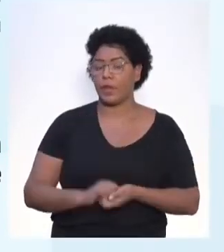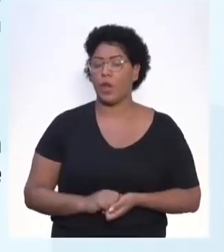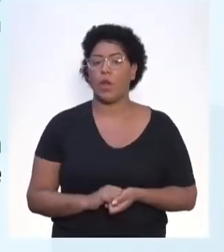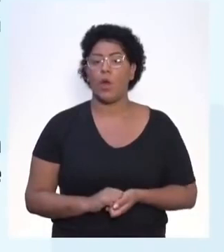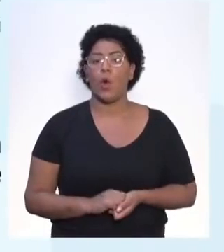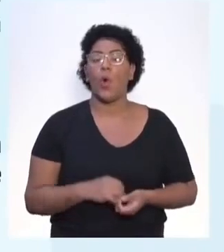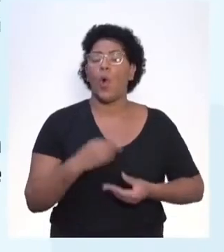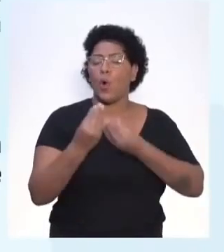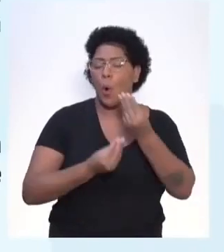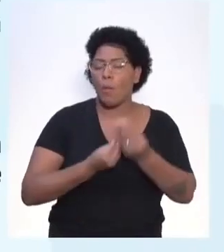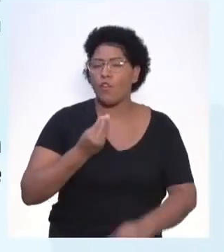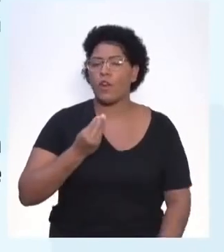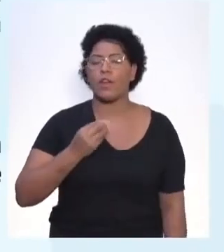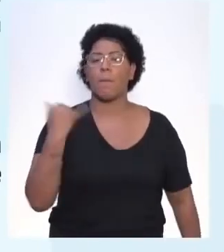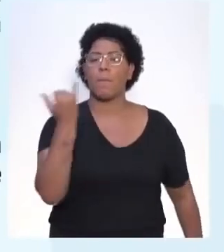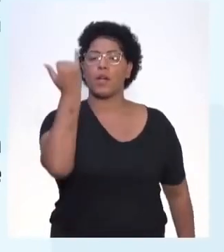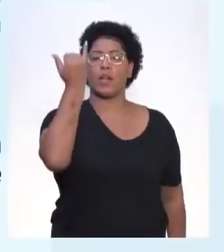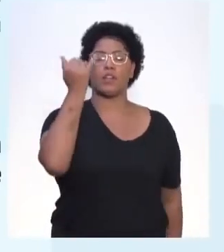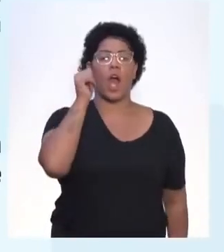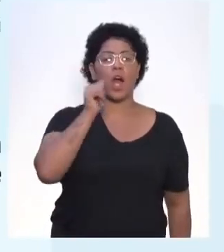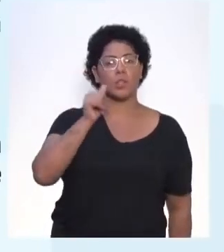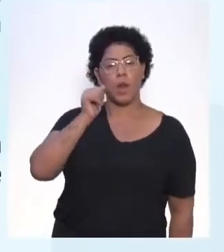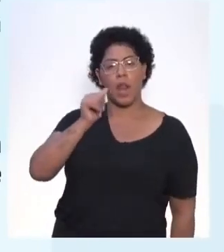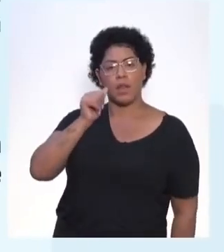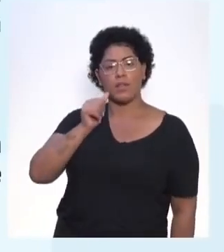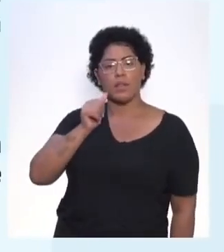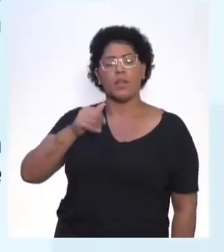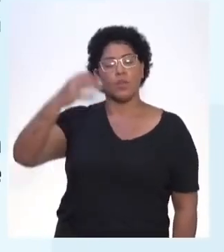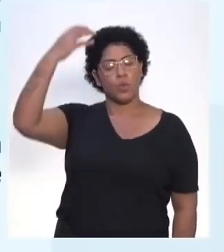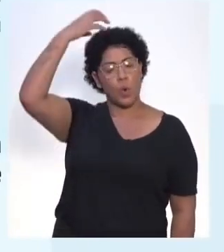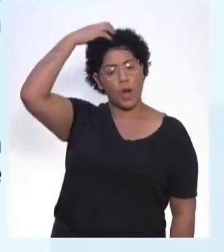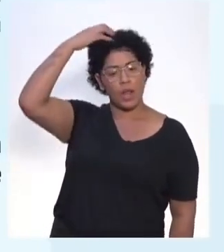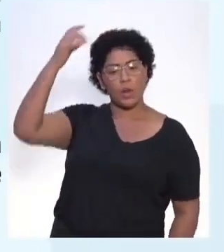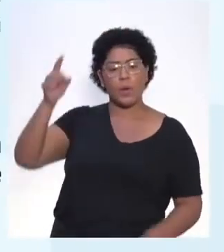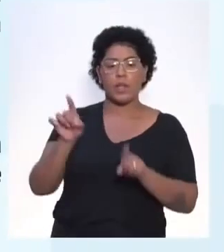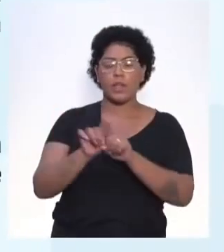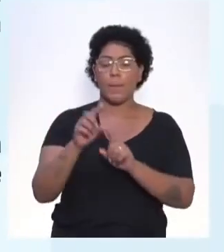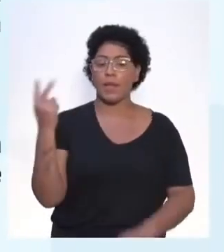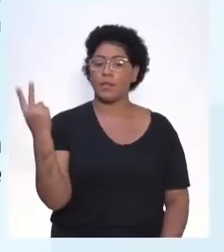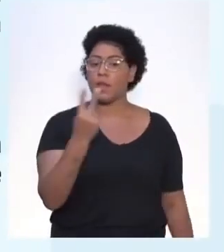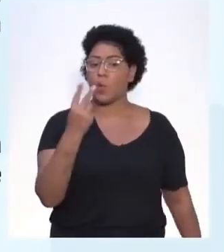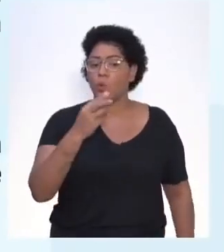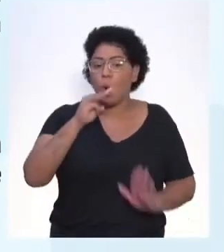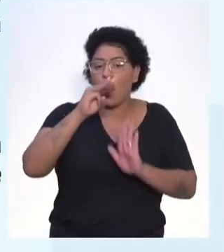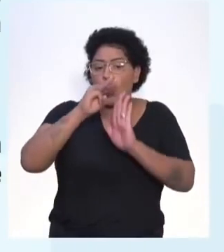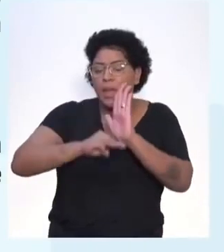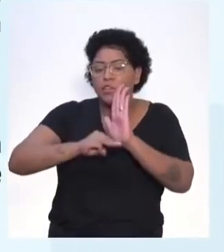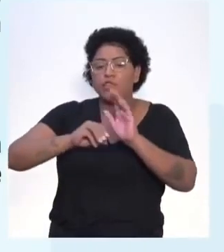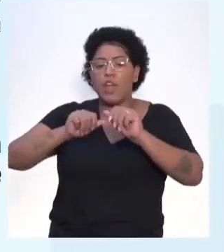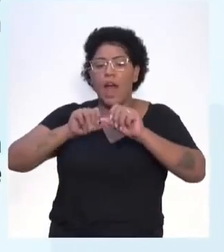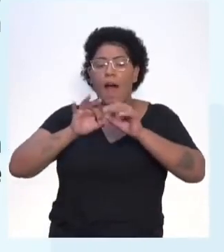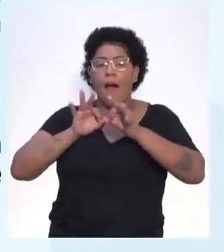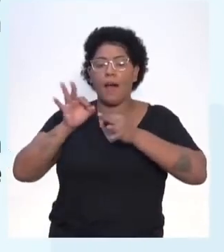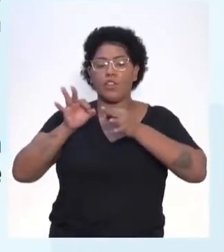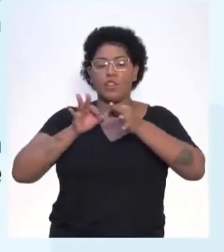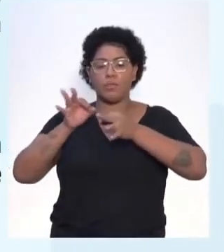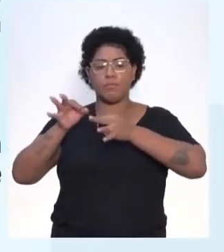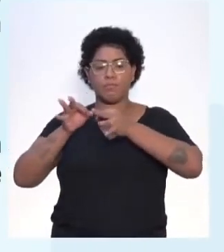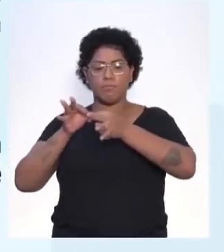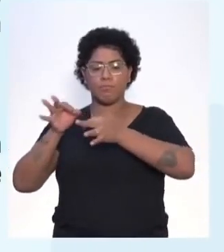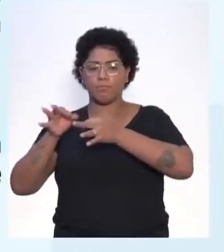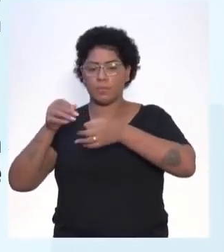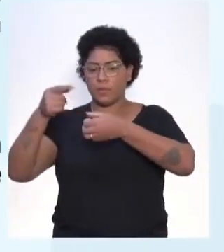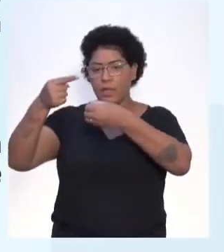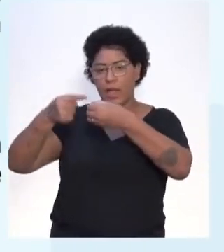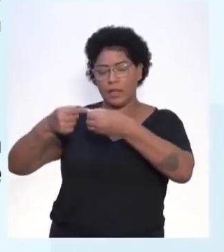das mulheres no reino Ashanti ou Assante. E segundo, os métodos de controle dos britânicos em relação aos